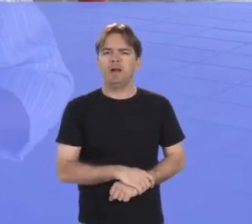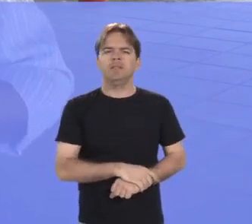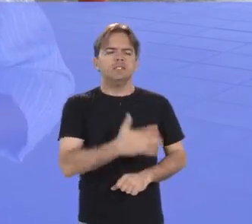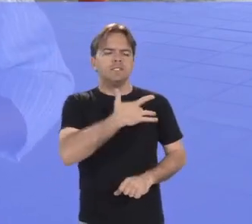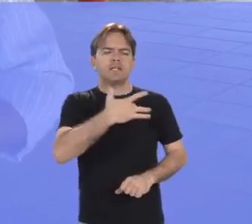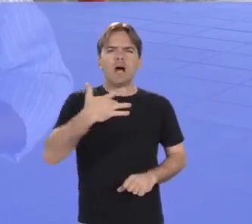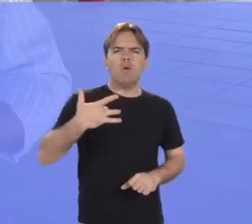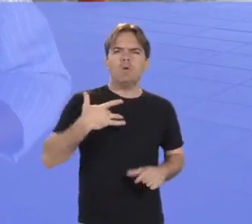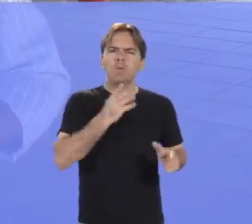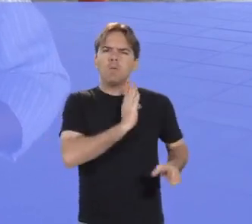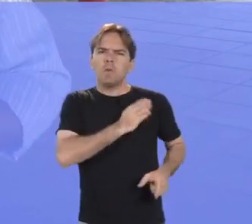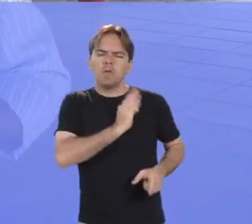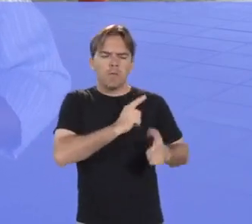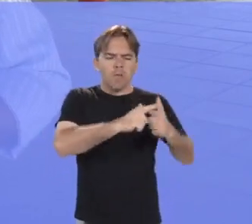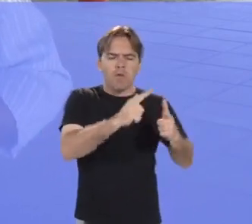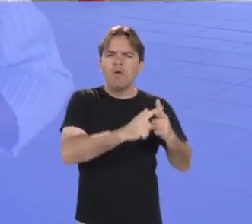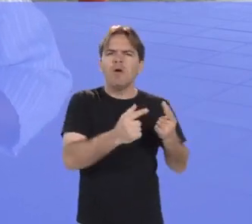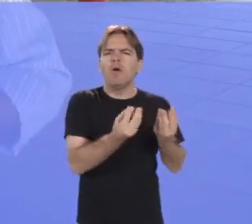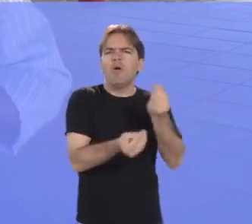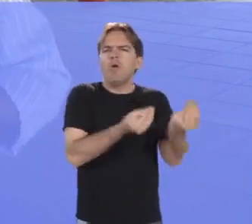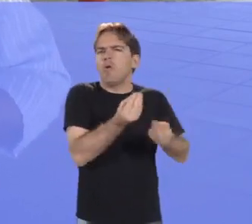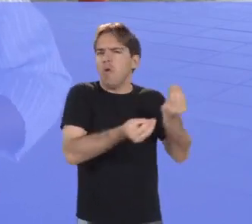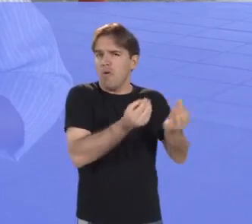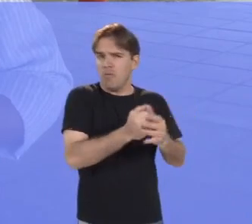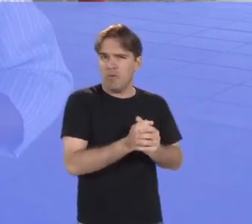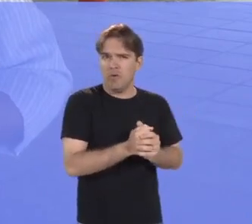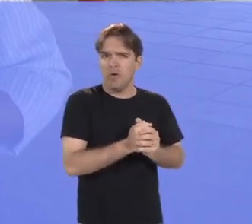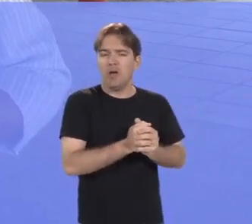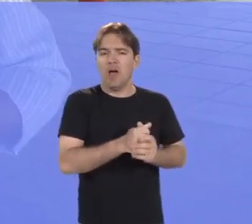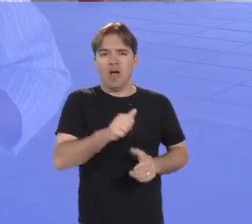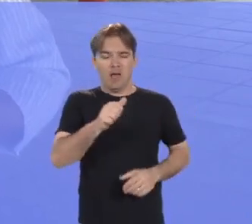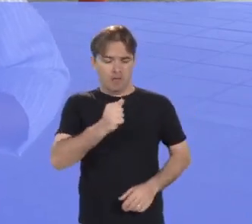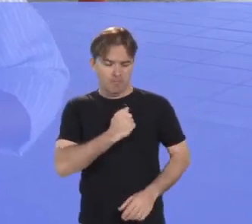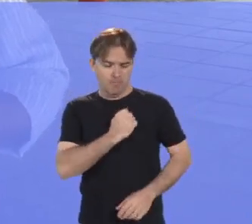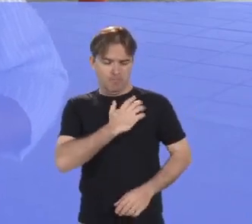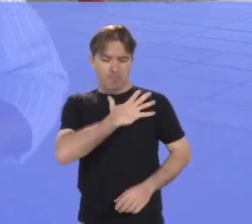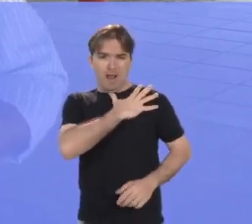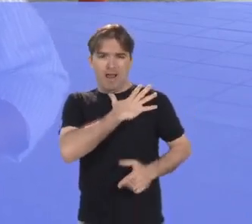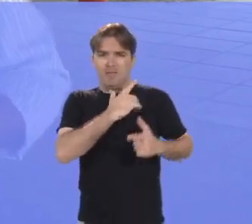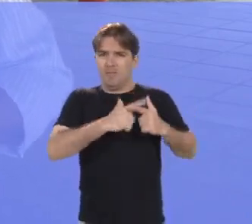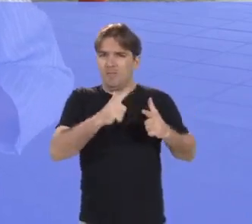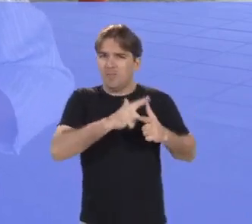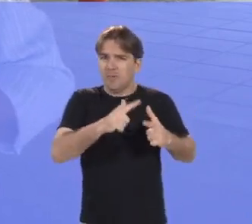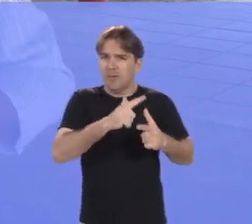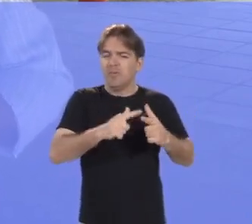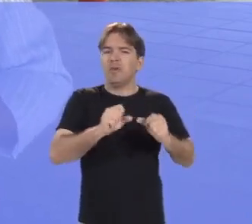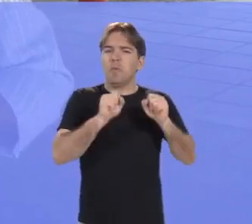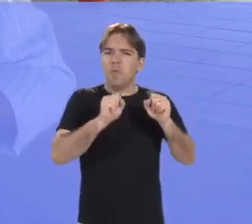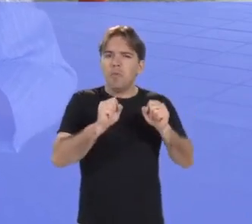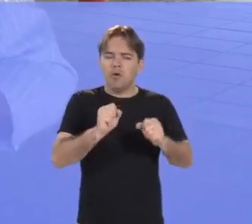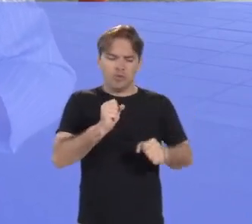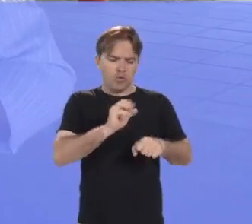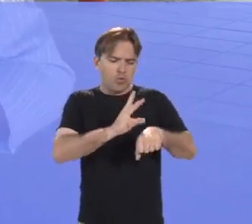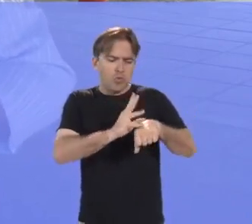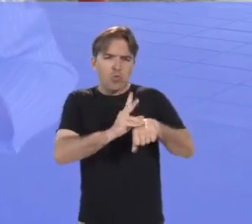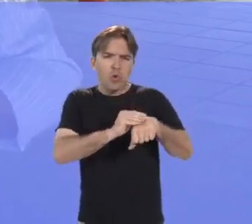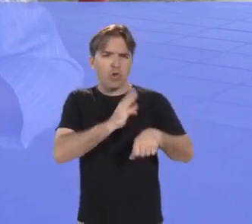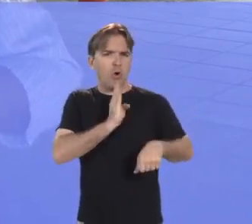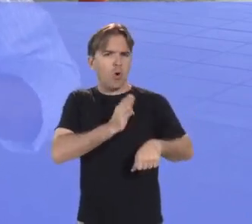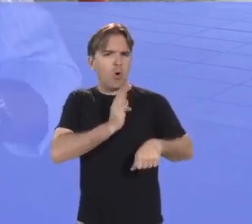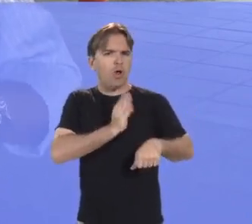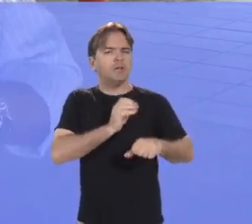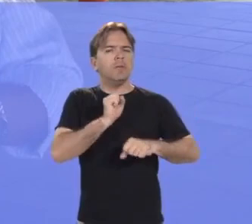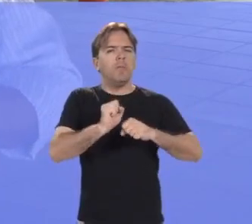saúde cardiovascular dessa população. Então, quando a gente fala em aterosclerose, nós estamos falando nas doenças do coração que